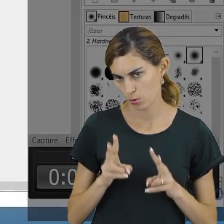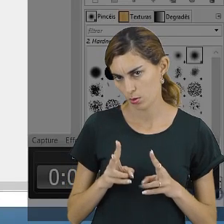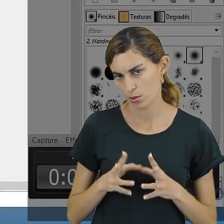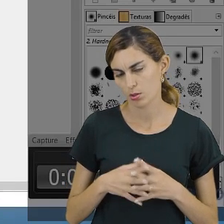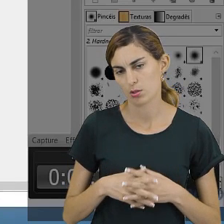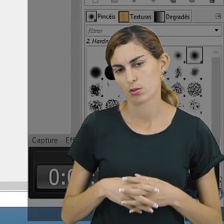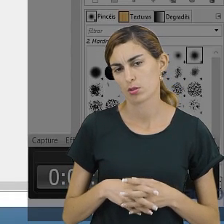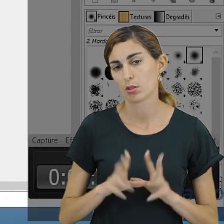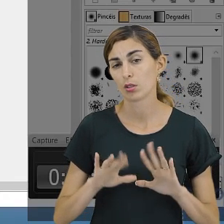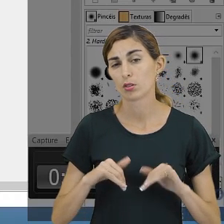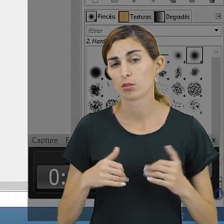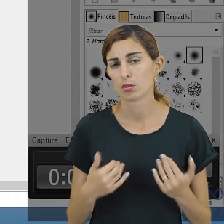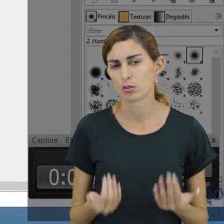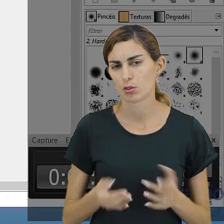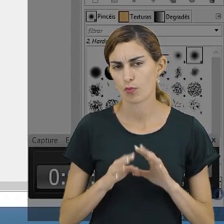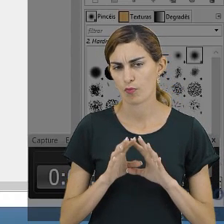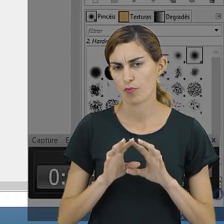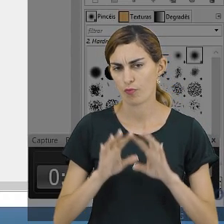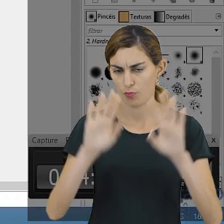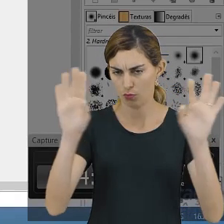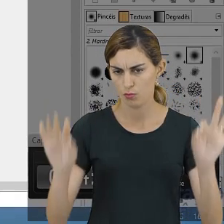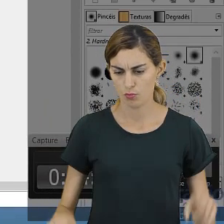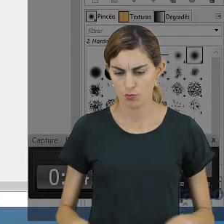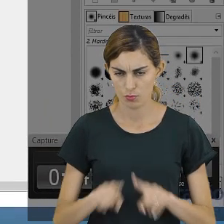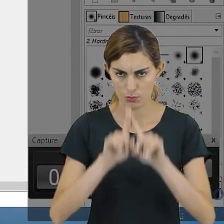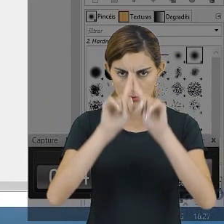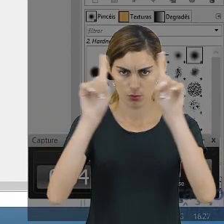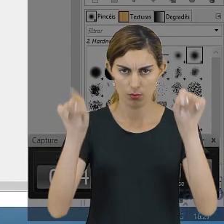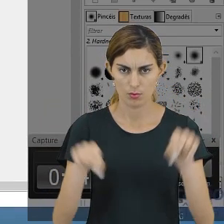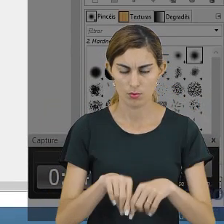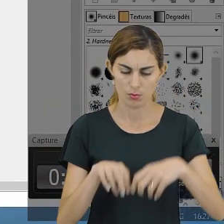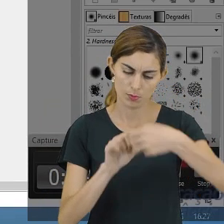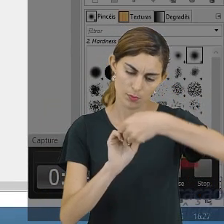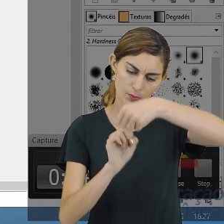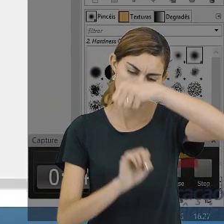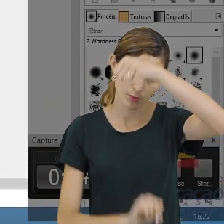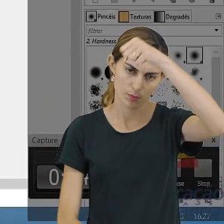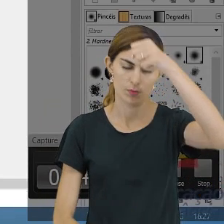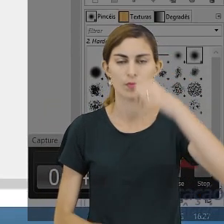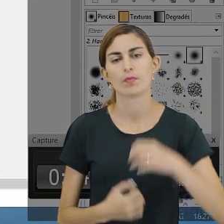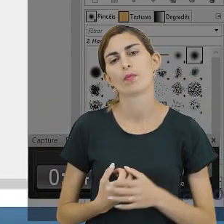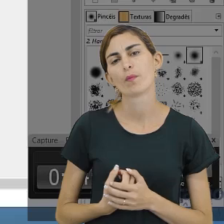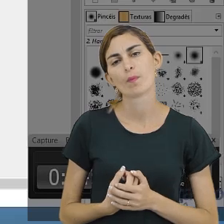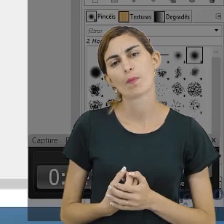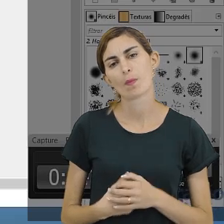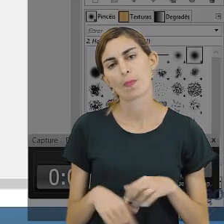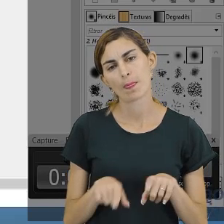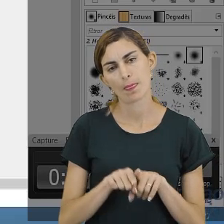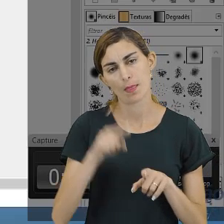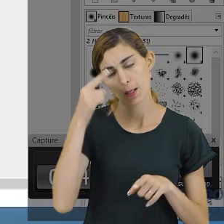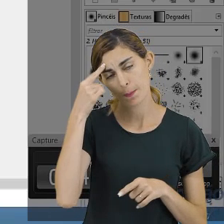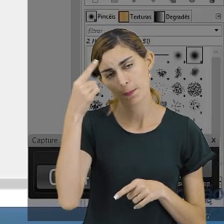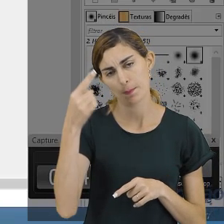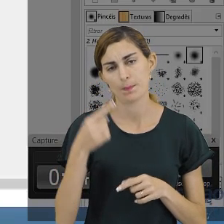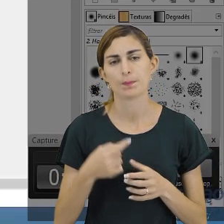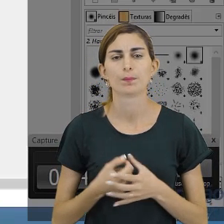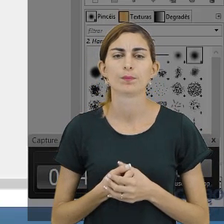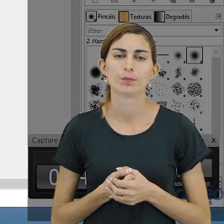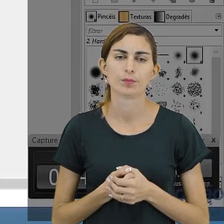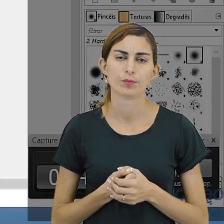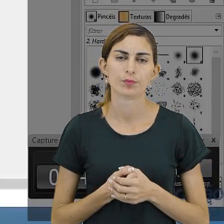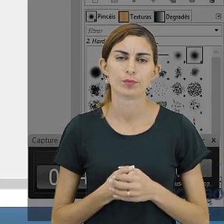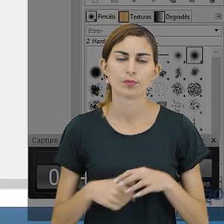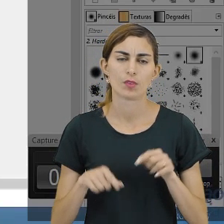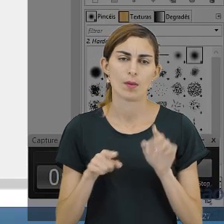OK. Então nós temos o outro formato de banner aqui também. Então vamos imaginar que eu preciso fazer um banner